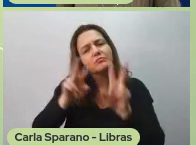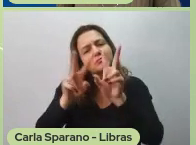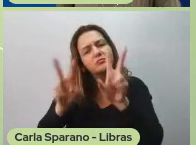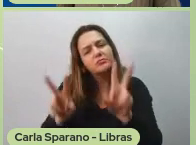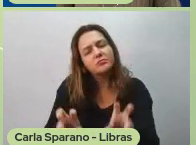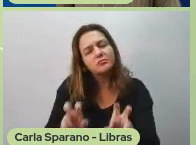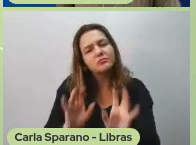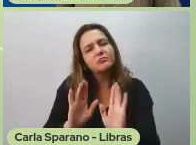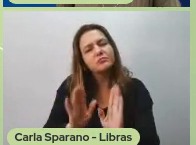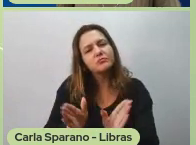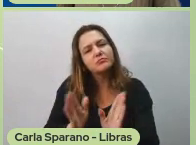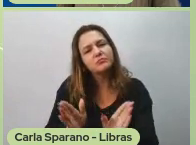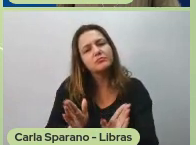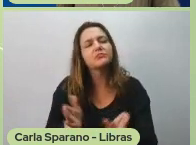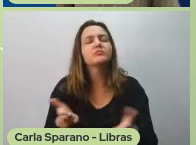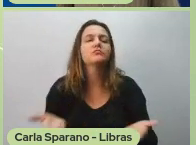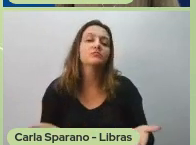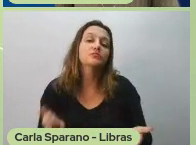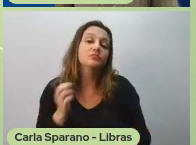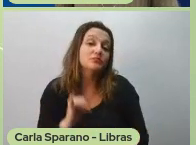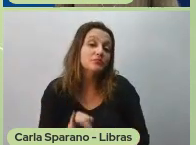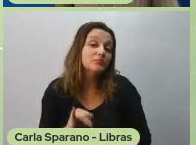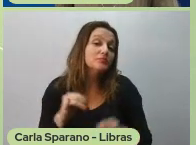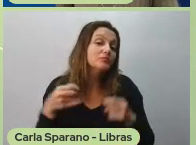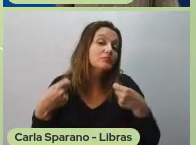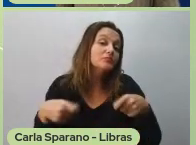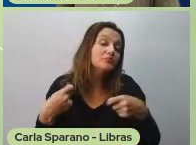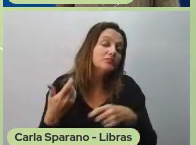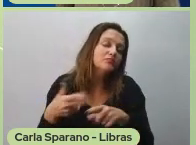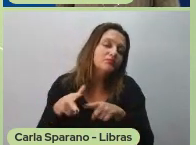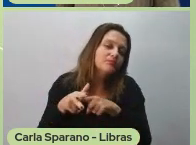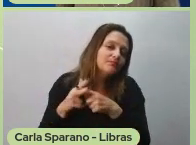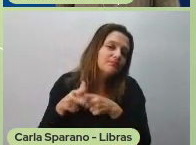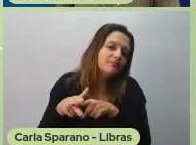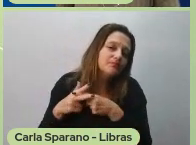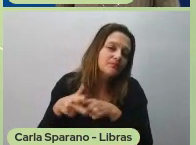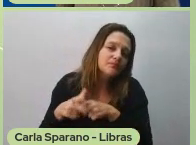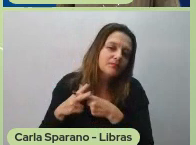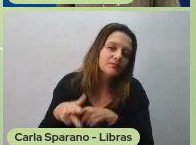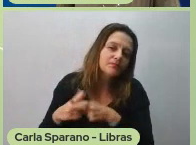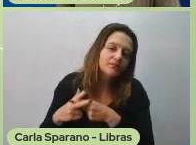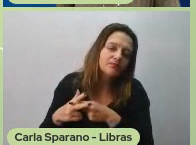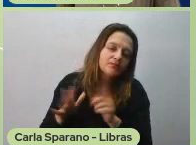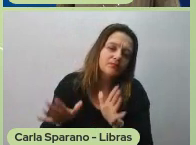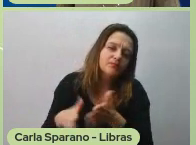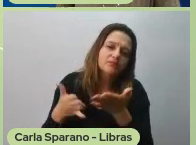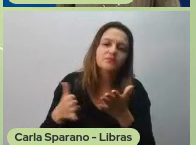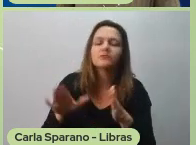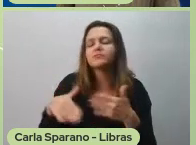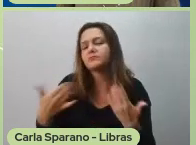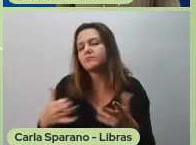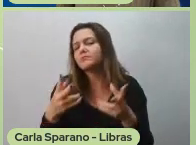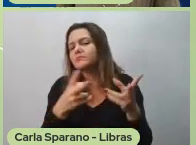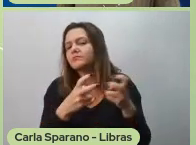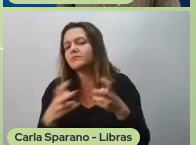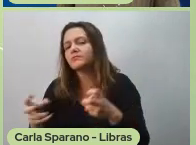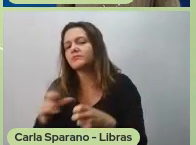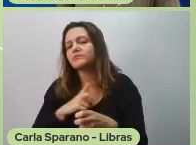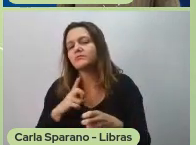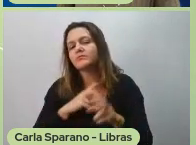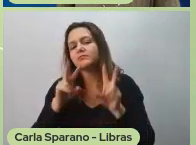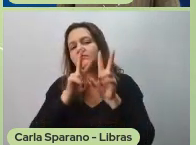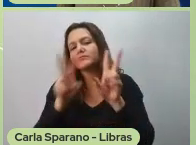e se ele ainda precisa de ajustes ou de intensificações. Qual que é a leitura que vocês fazem com relação a essa